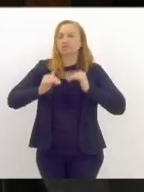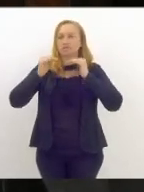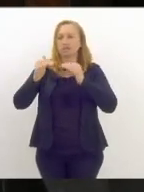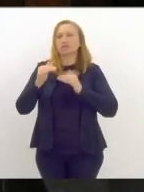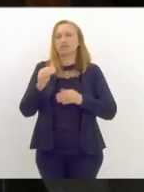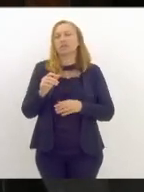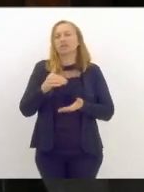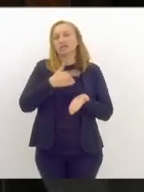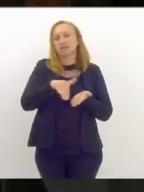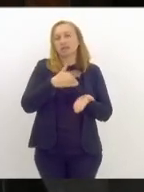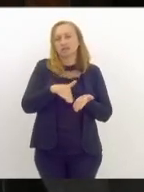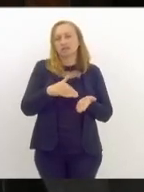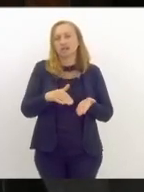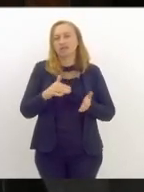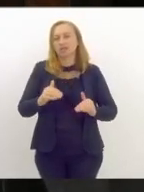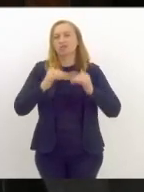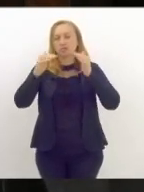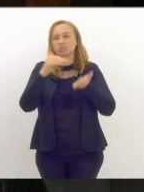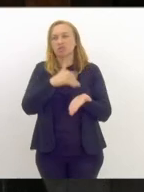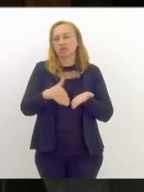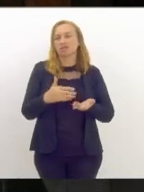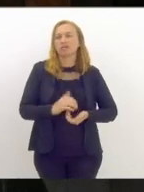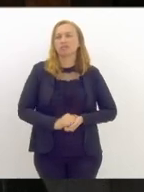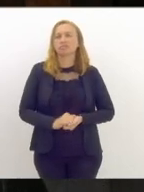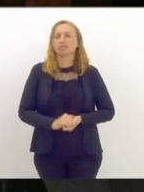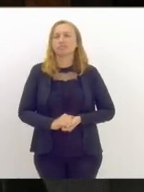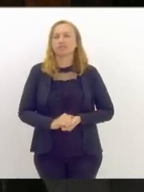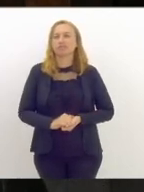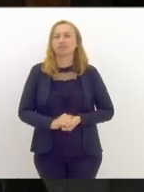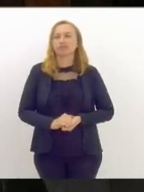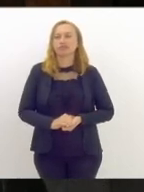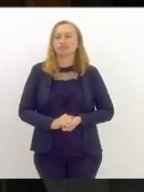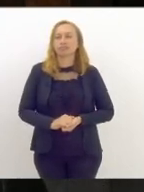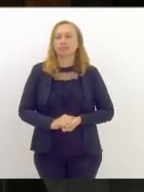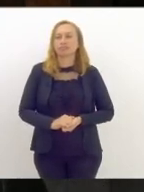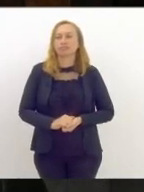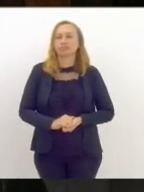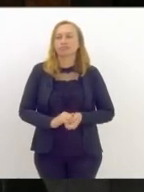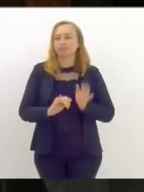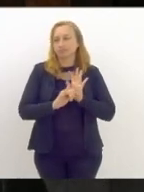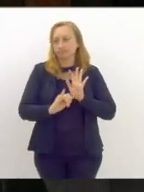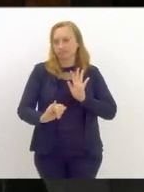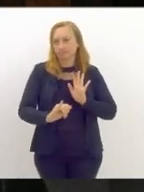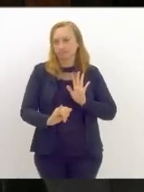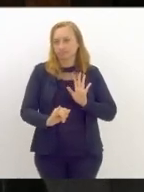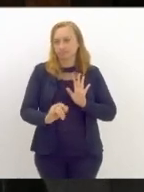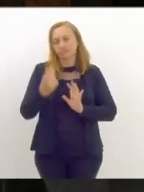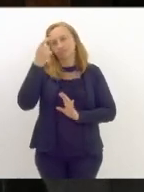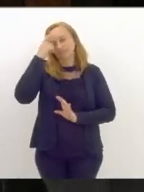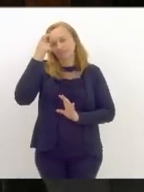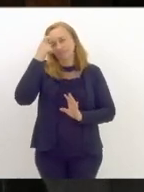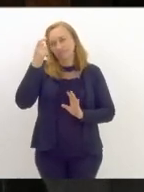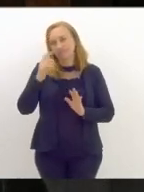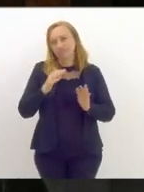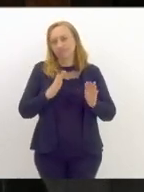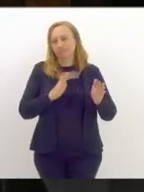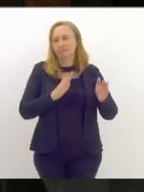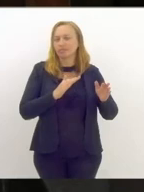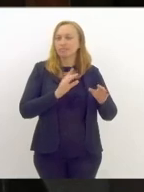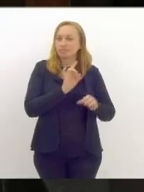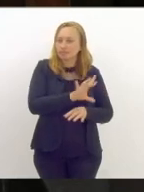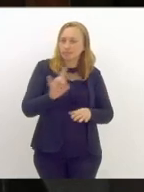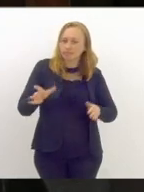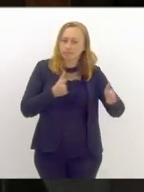subsecretário e agora secretário. Engraçado que ela é uma publicação que trouxe à memória cada etapa profissional que eu